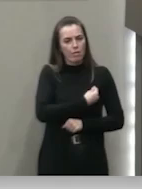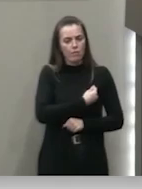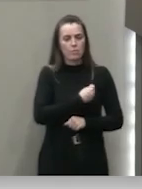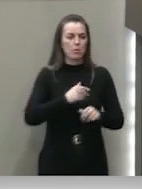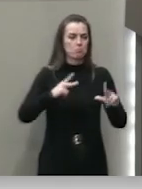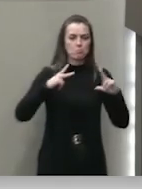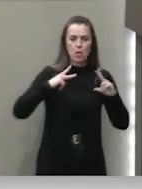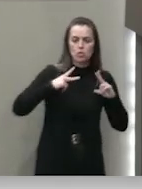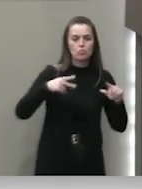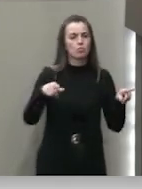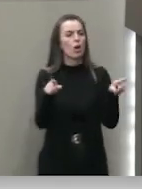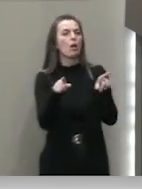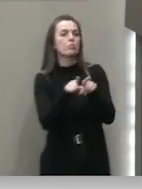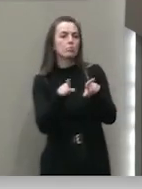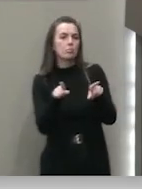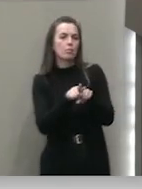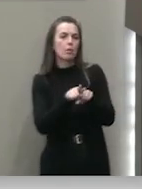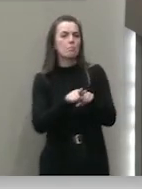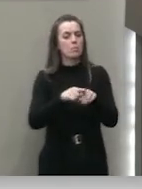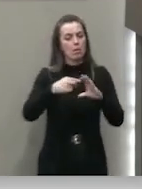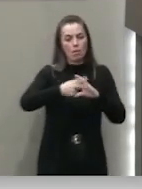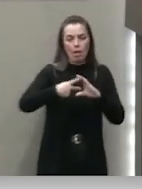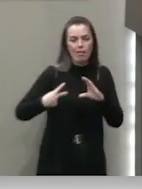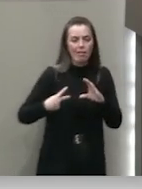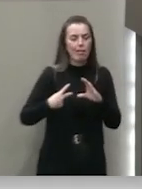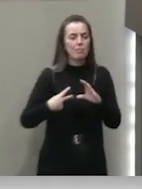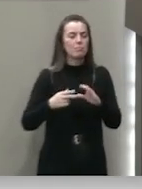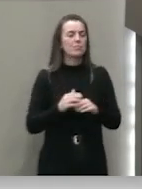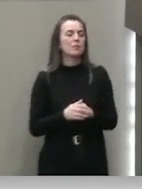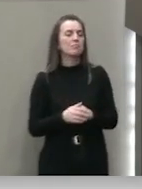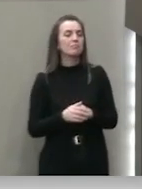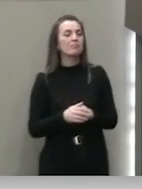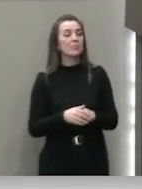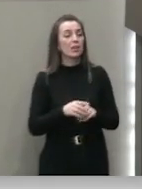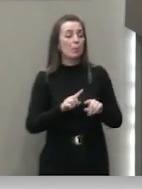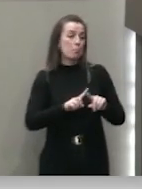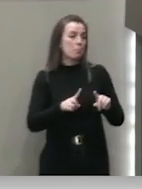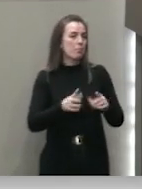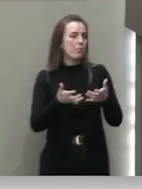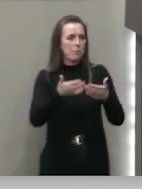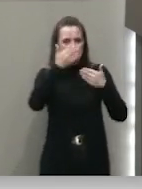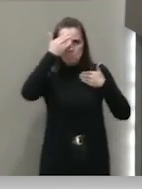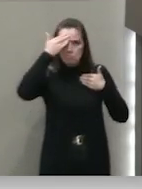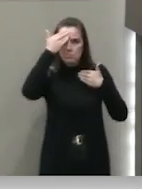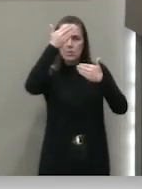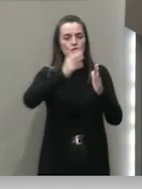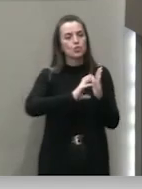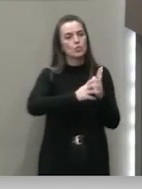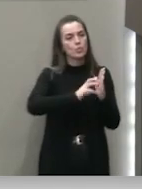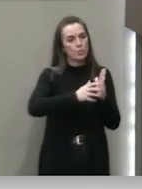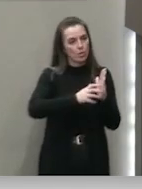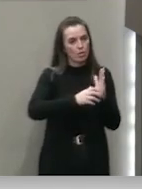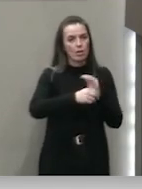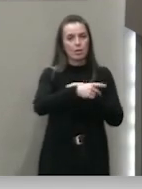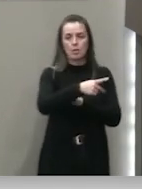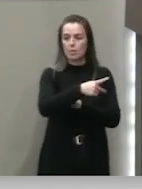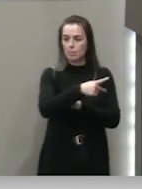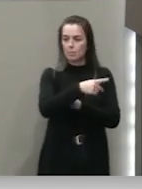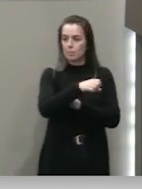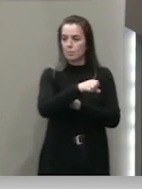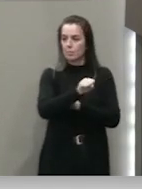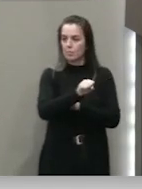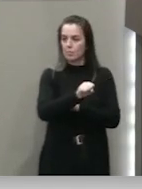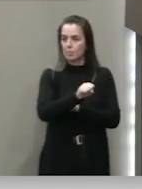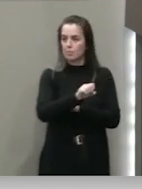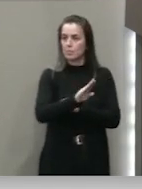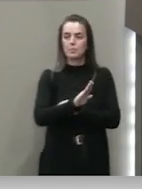nem sempre alegres, mas gostaria de pedir à bancada do PSD que fizesse como eu fiz agora e assinasse o pedido